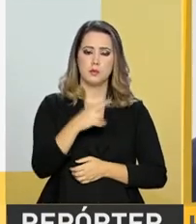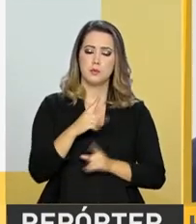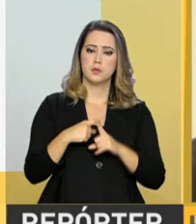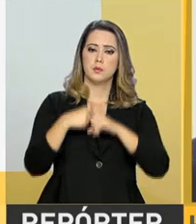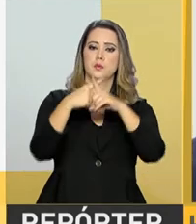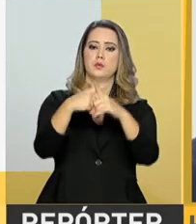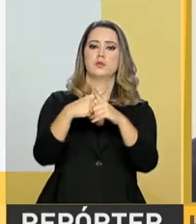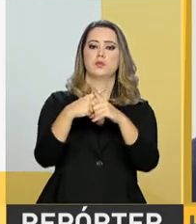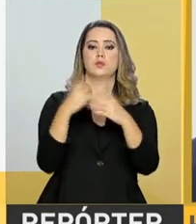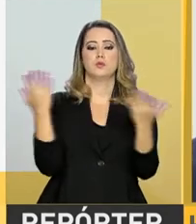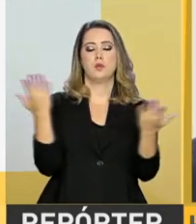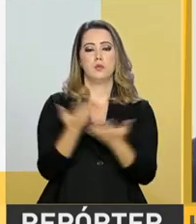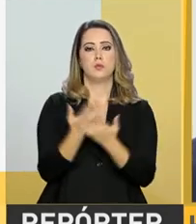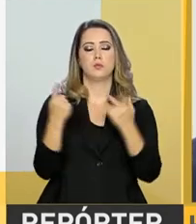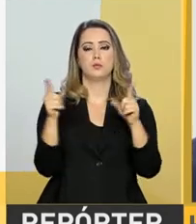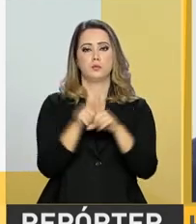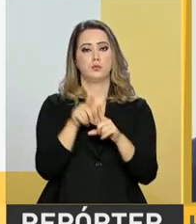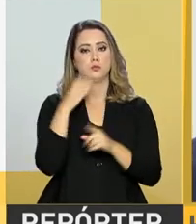positivo.